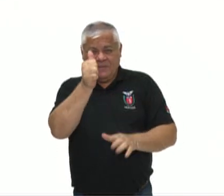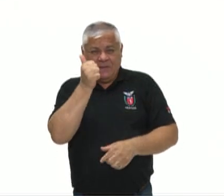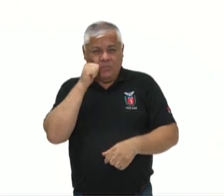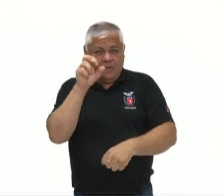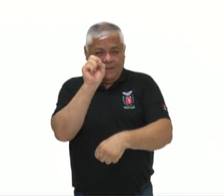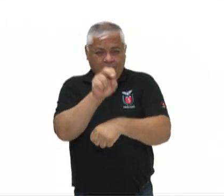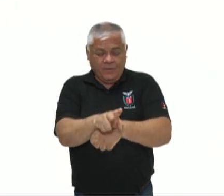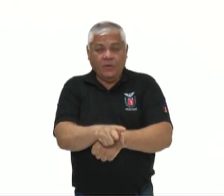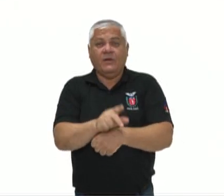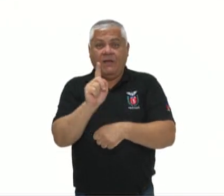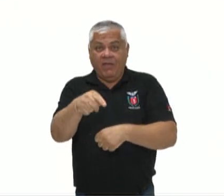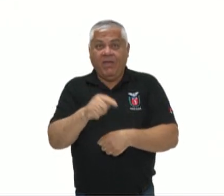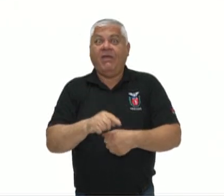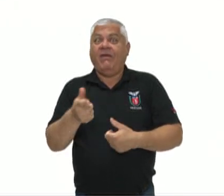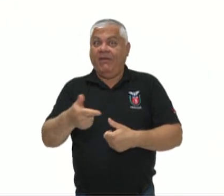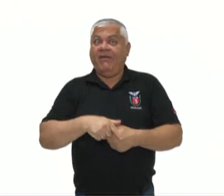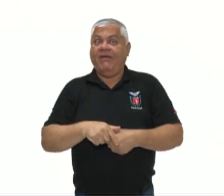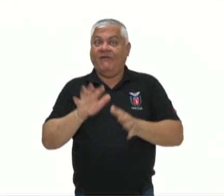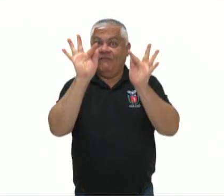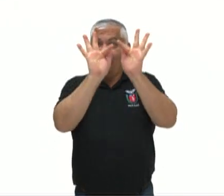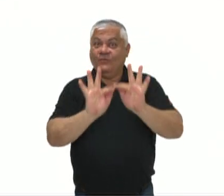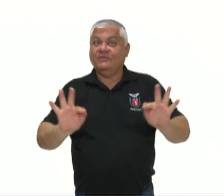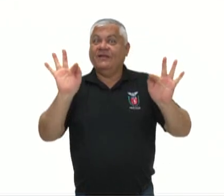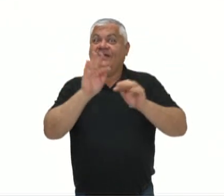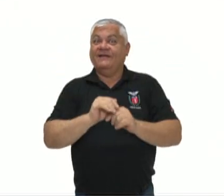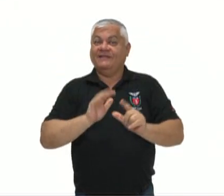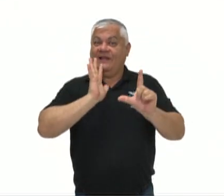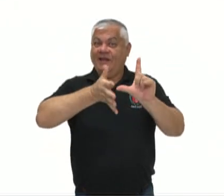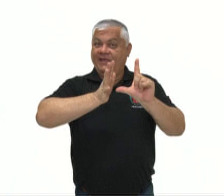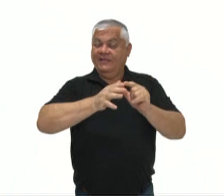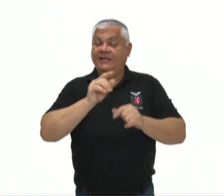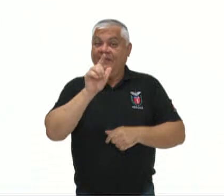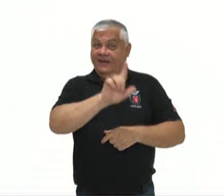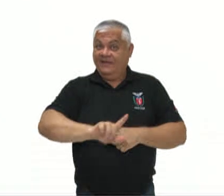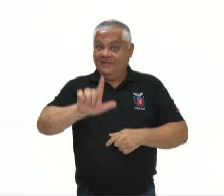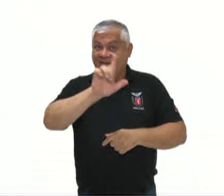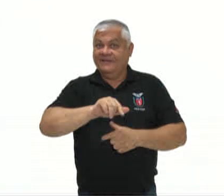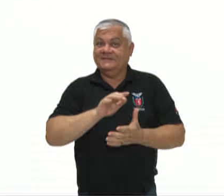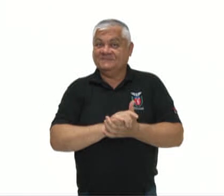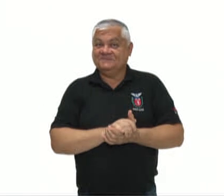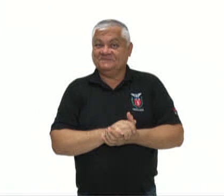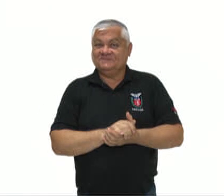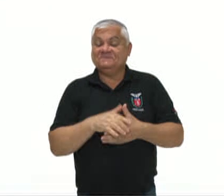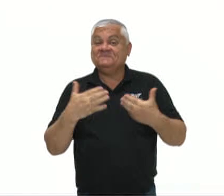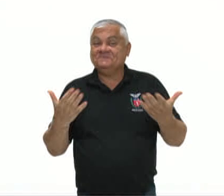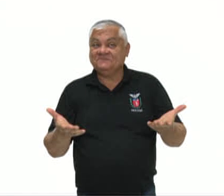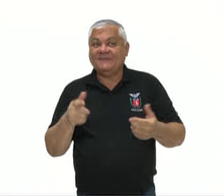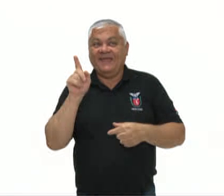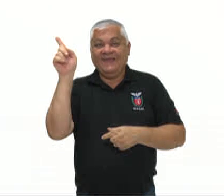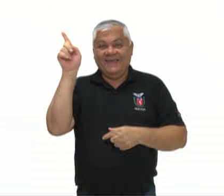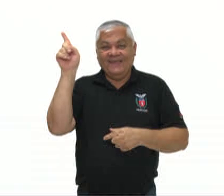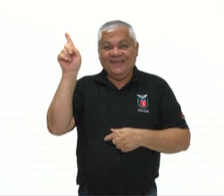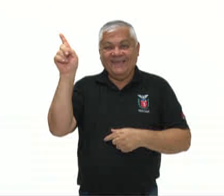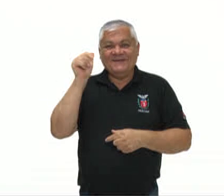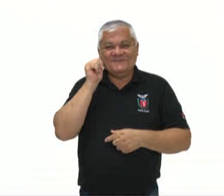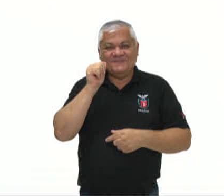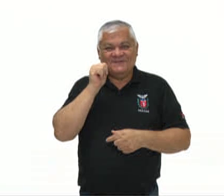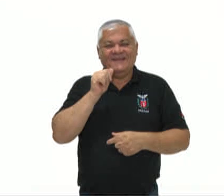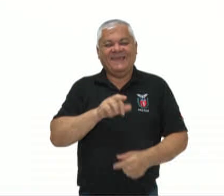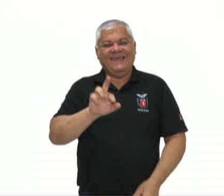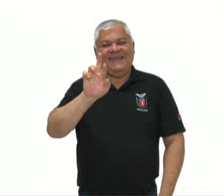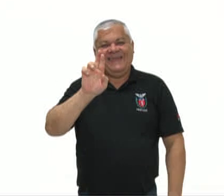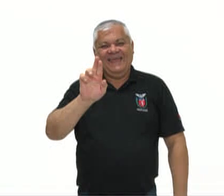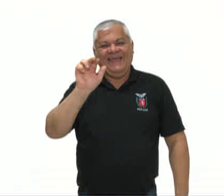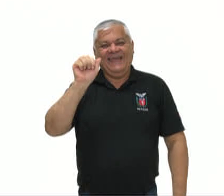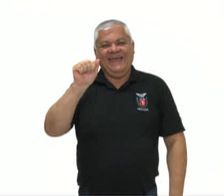a importante Academia Brasileira de Letras? Já leu algum romance dela? Pois bem, é esta figurinha simpática aí à direita na